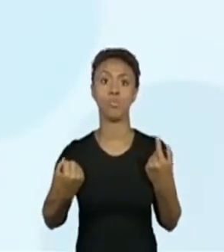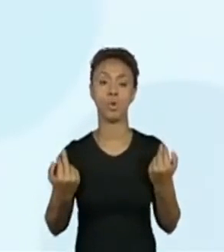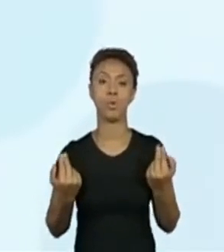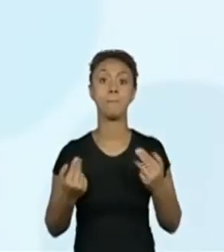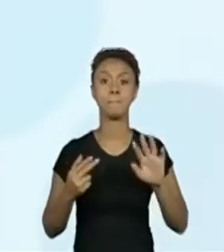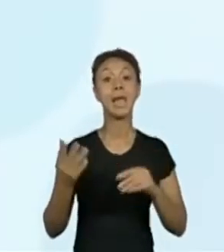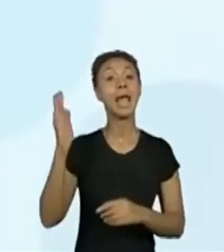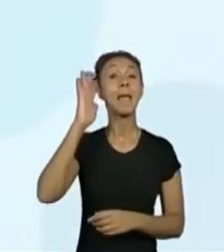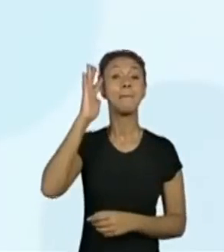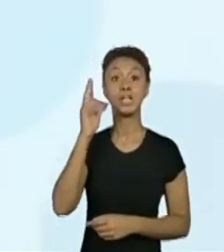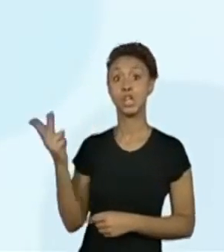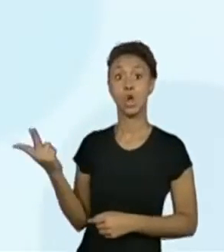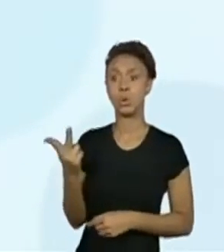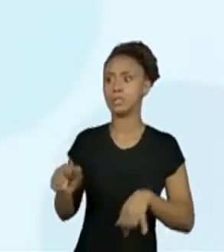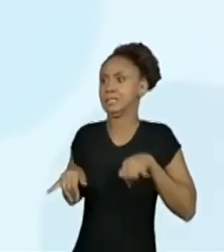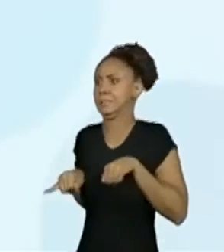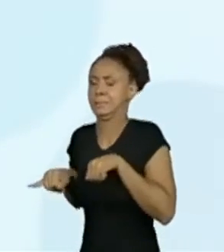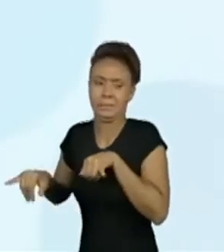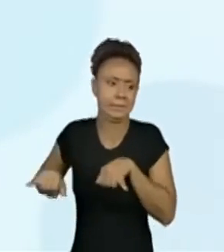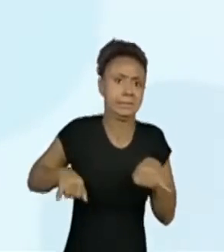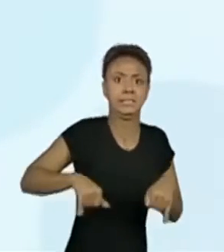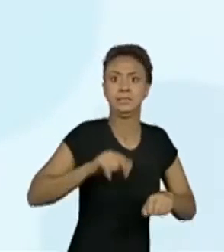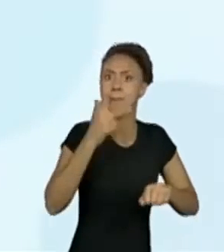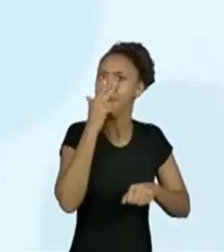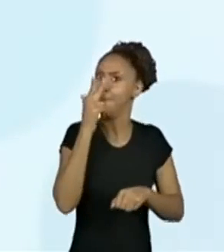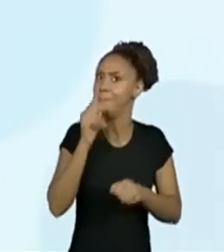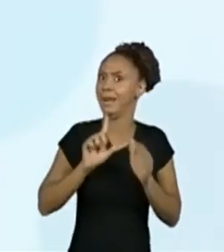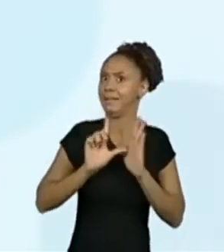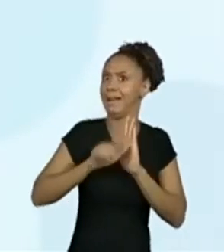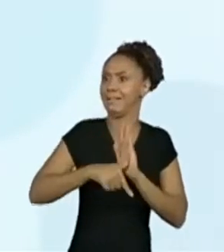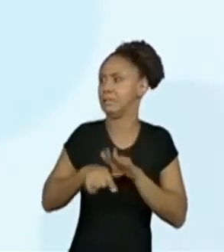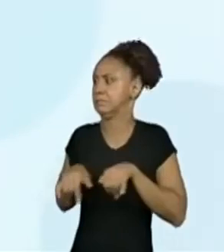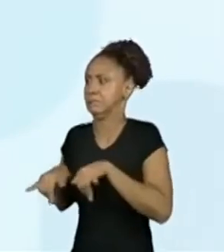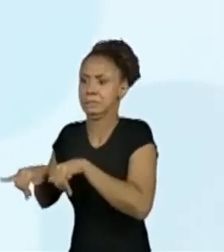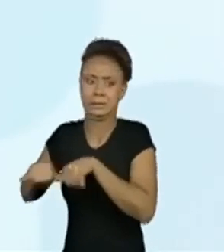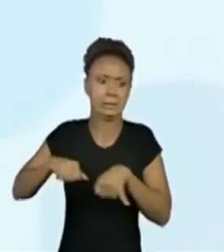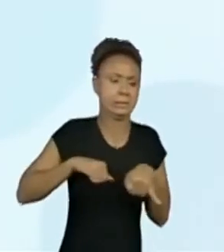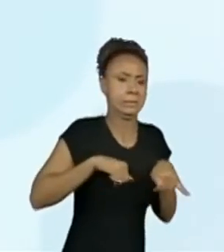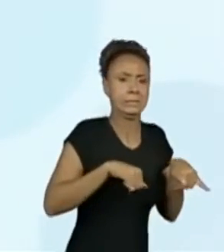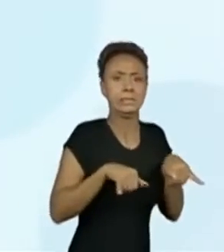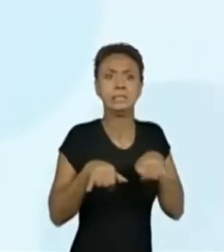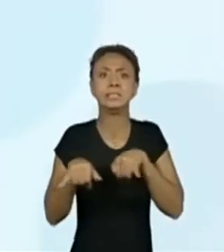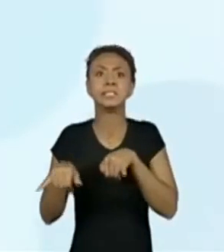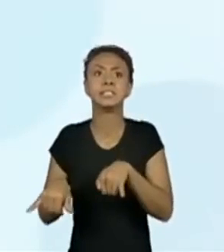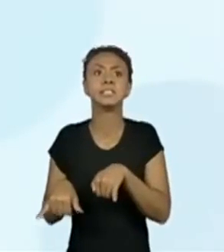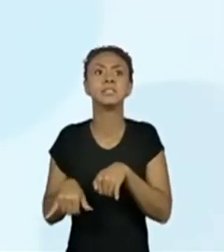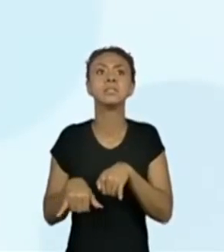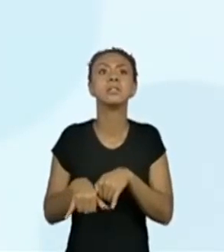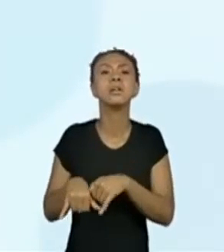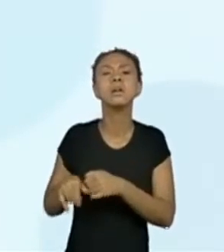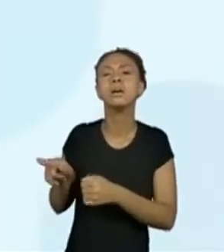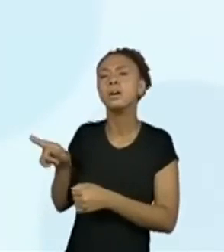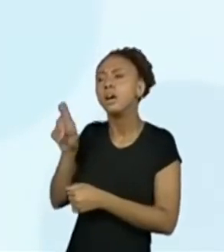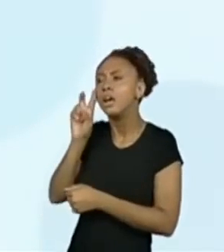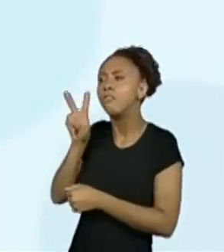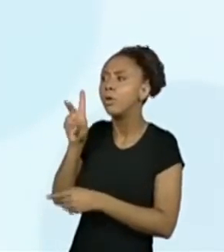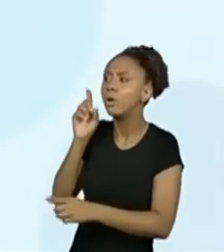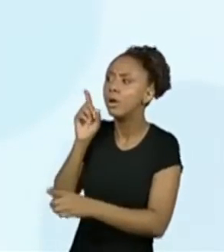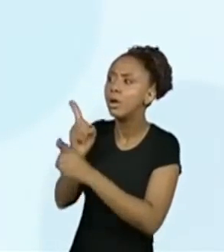indo ao mercado, correndo, pelo visto eles já estão atrasados, hein? E eles compraram ali um pote de molho de tomate.